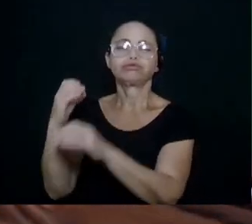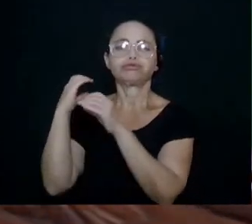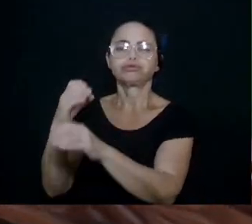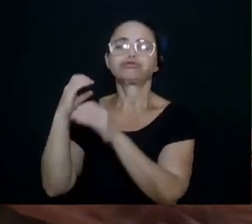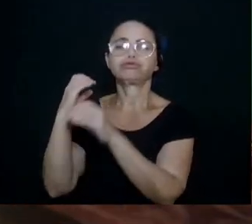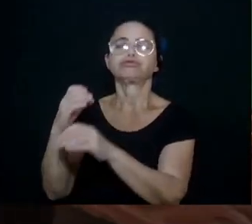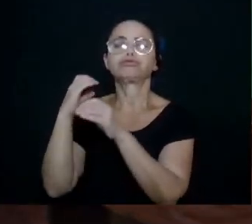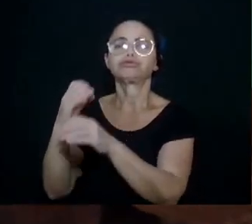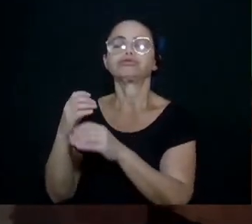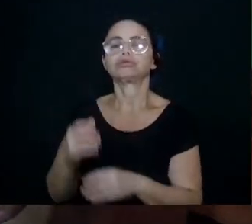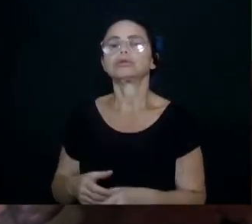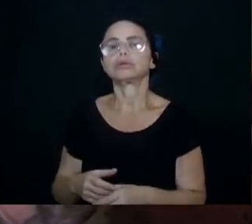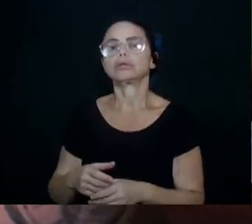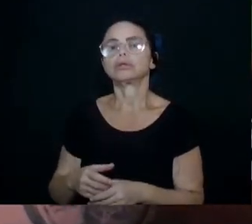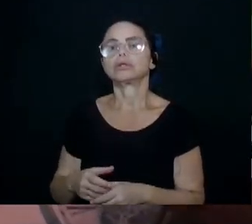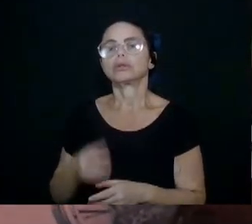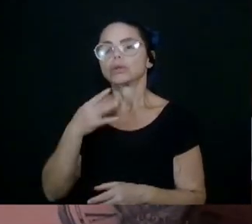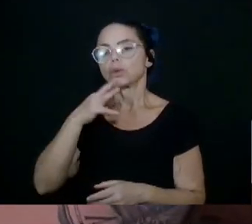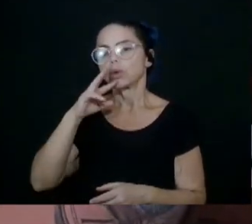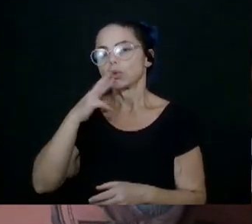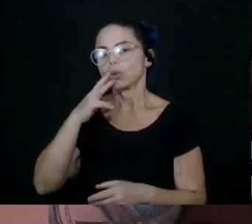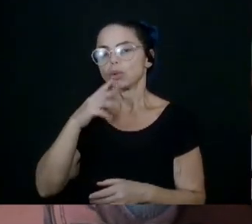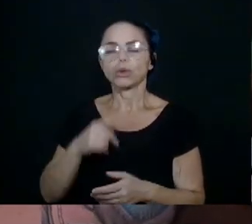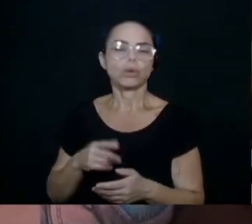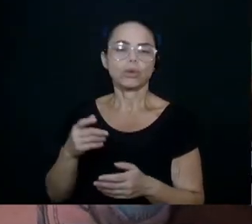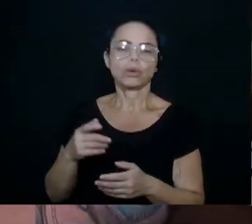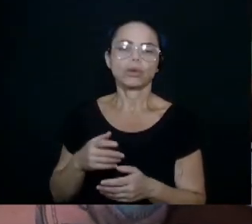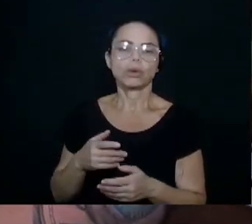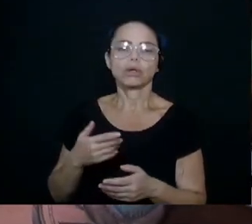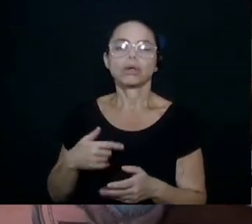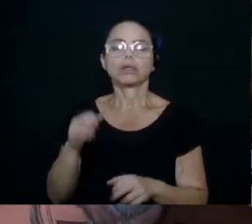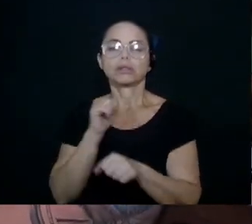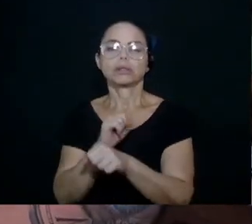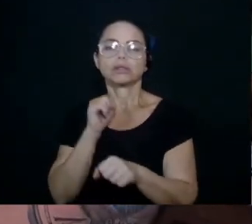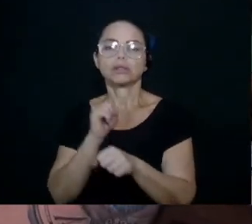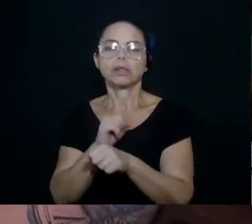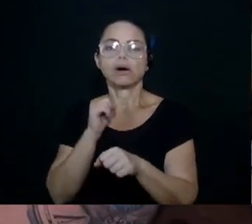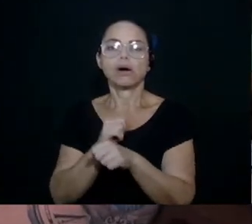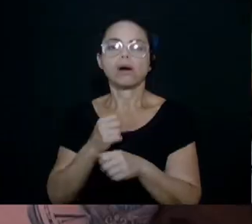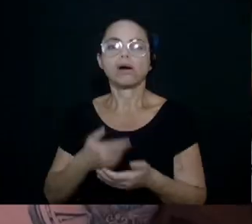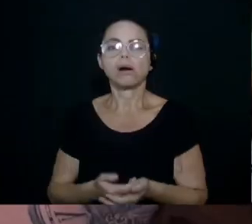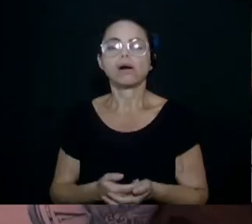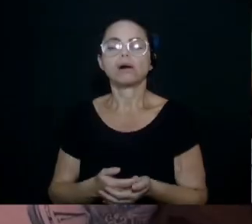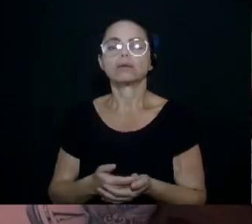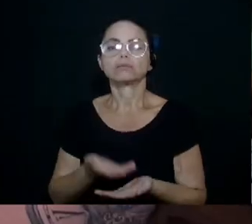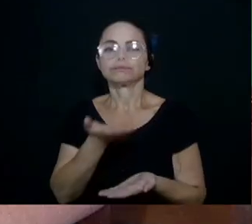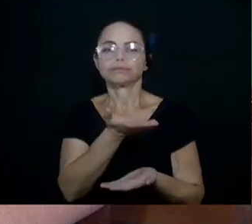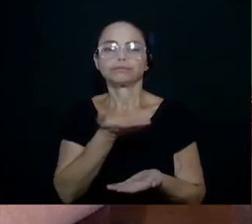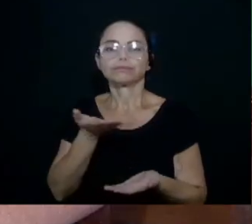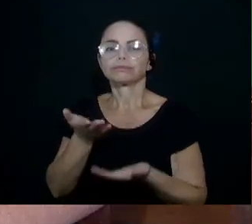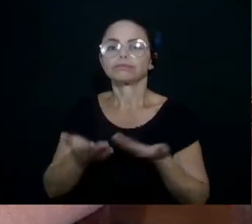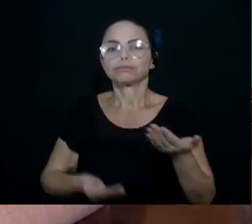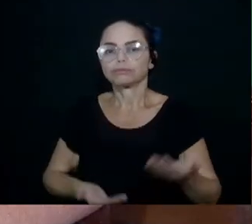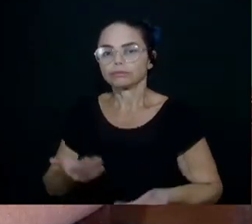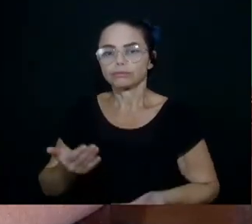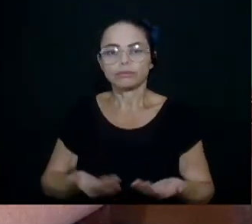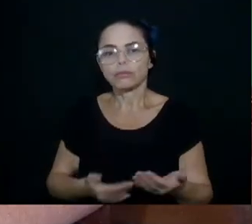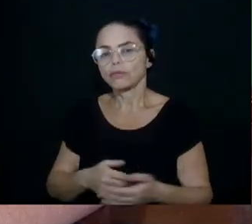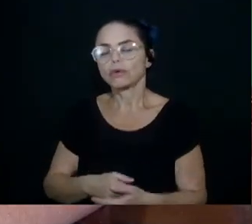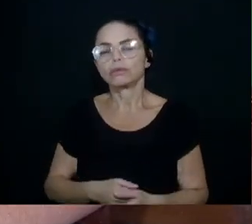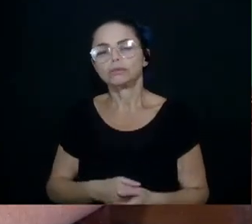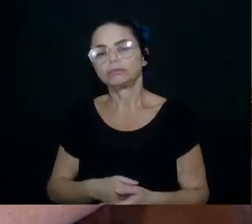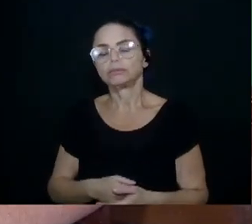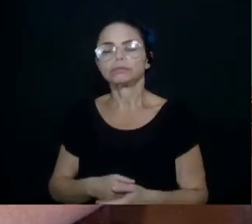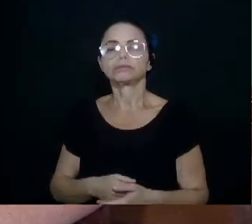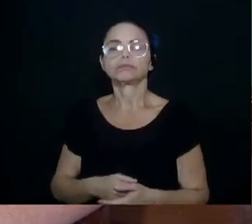também permitir que, enquanto o cliente está esperando, ele possa ter, por exemplo, eu digo porque